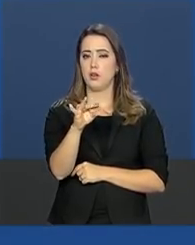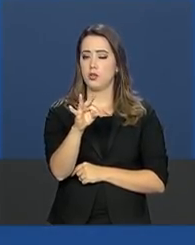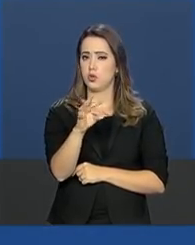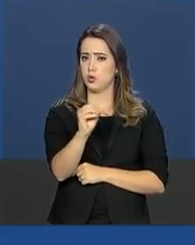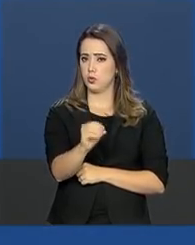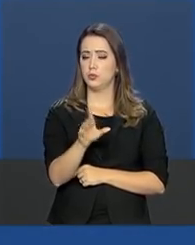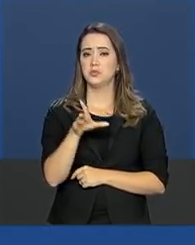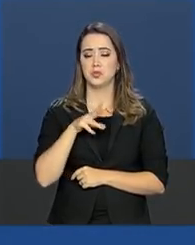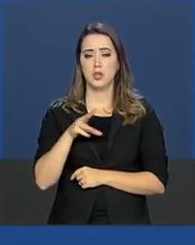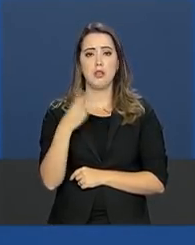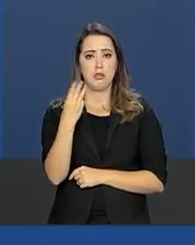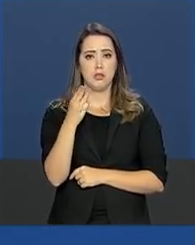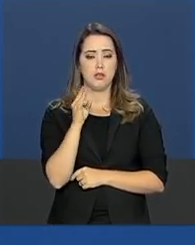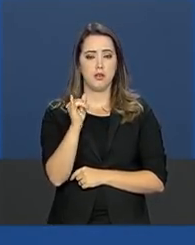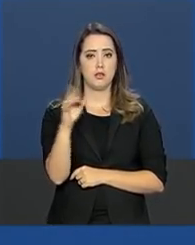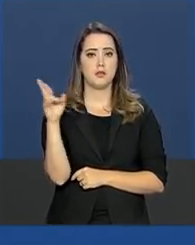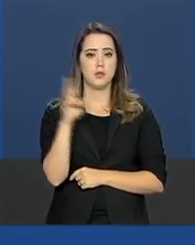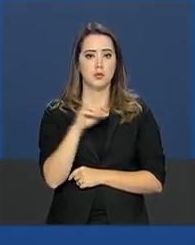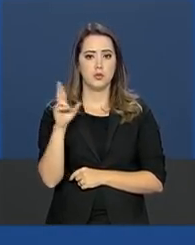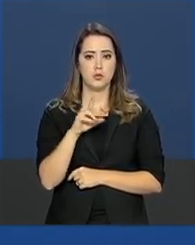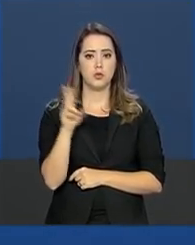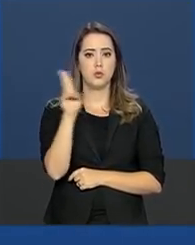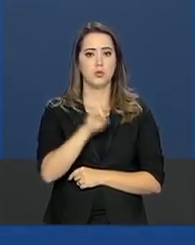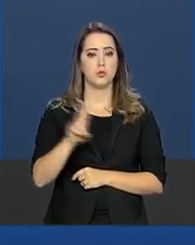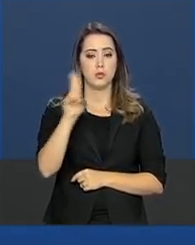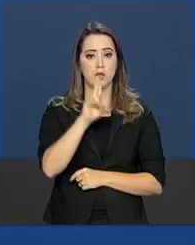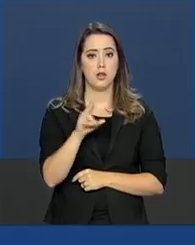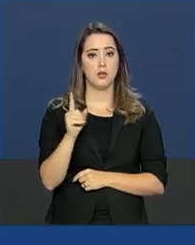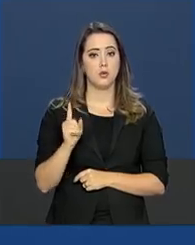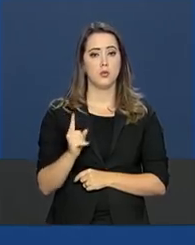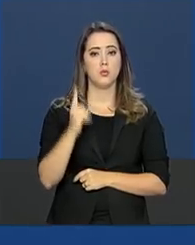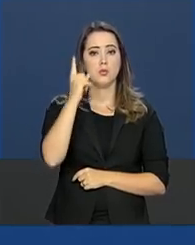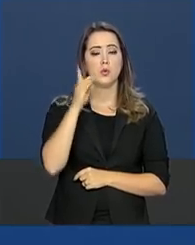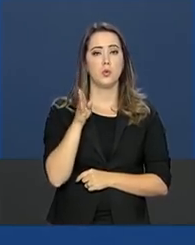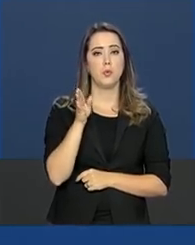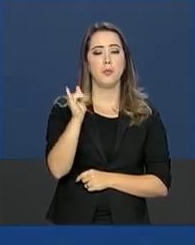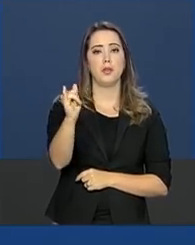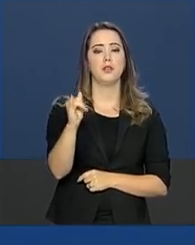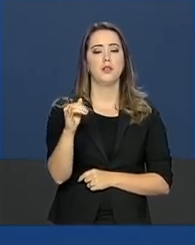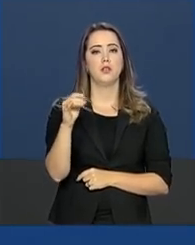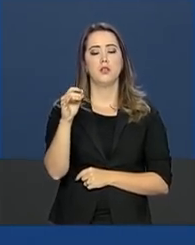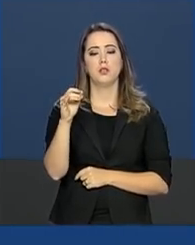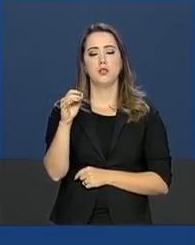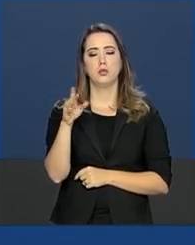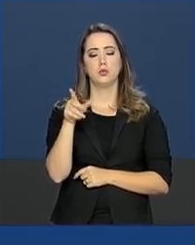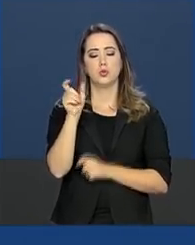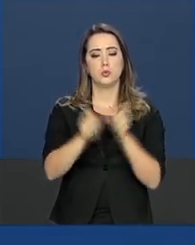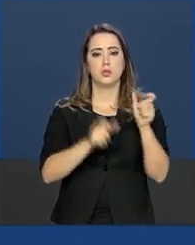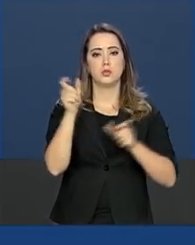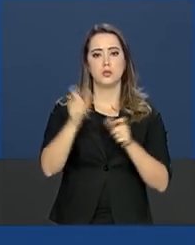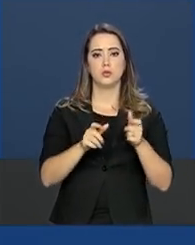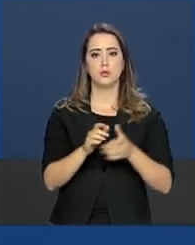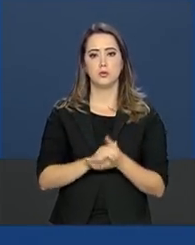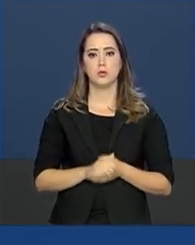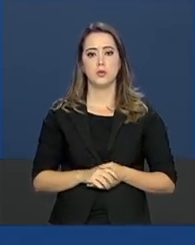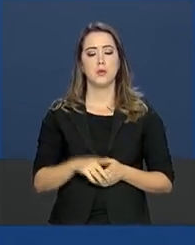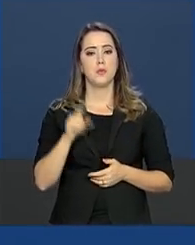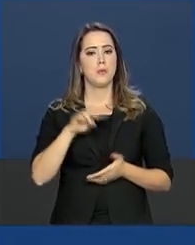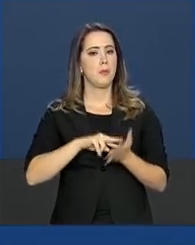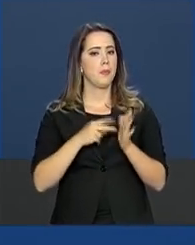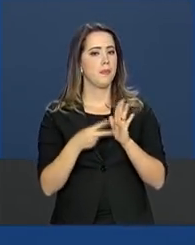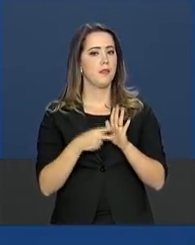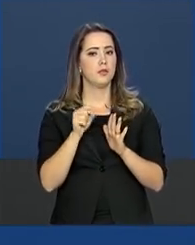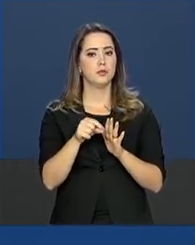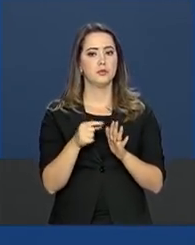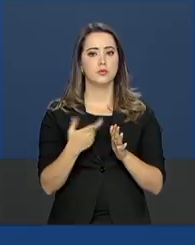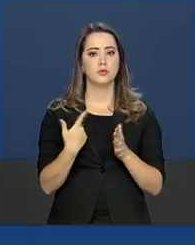de reais utilizados por 1 milhão e 100 mil pessoas. Imagine o que seja